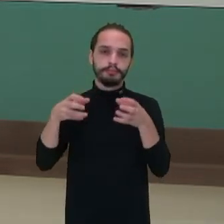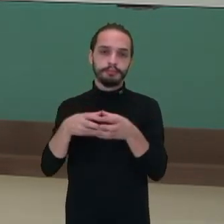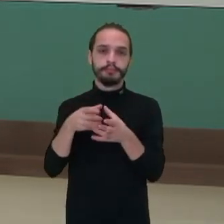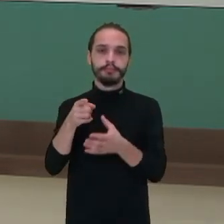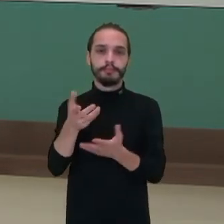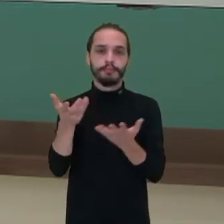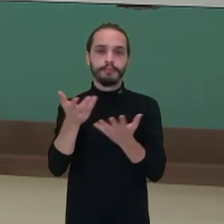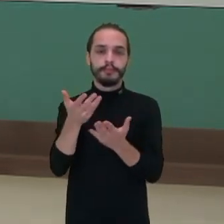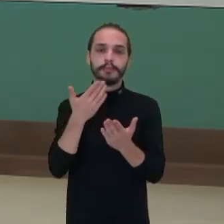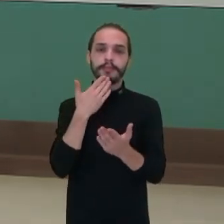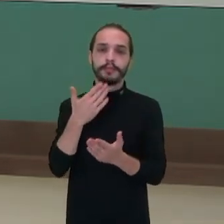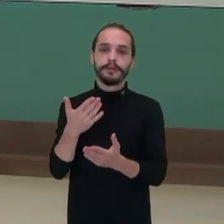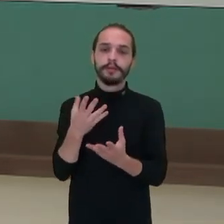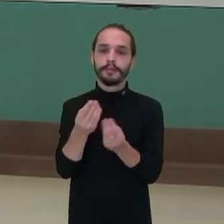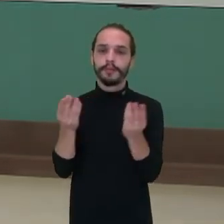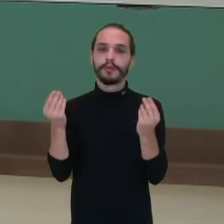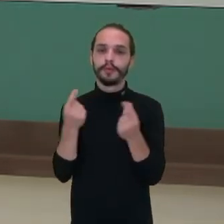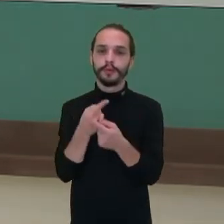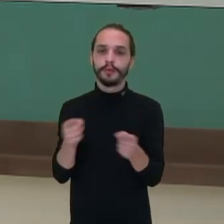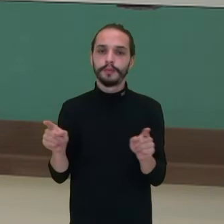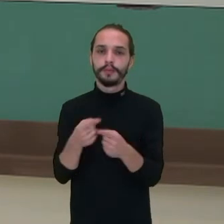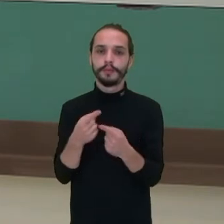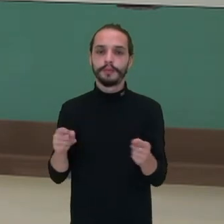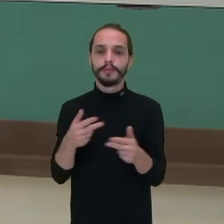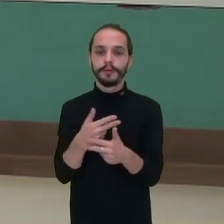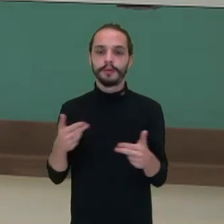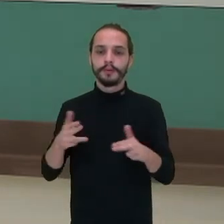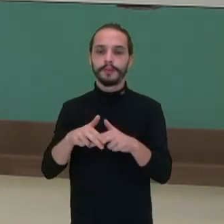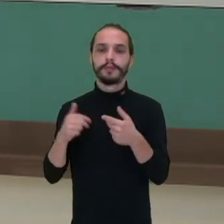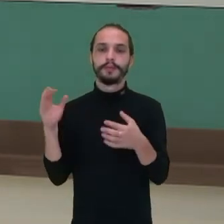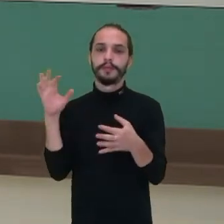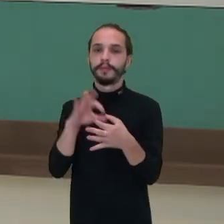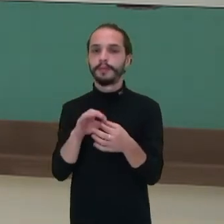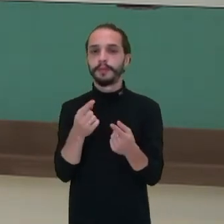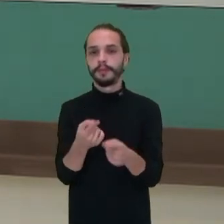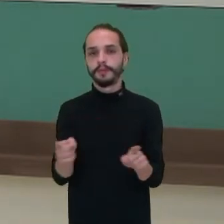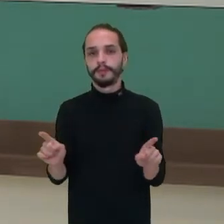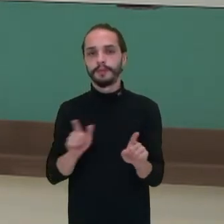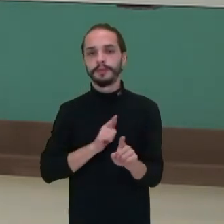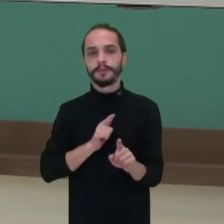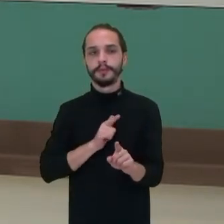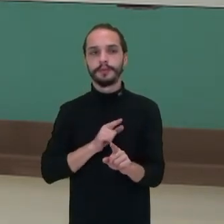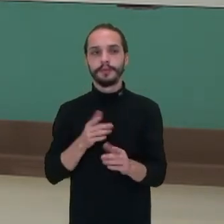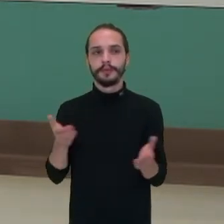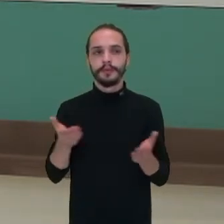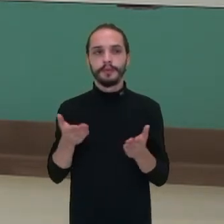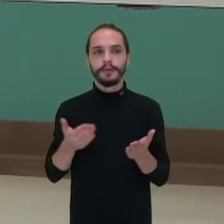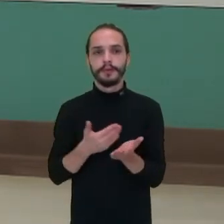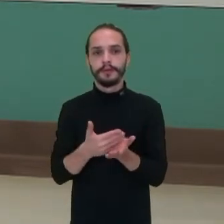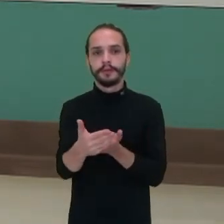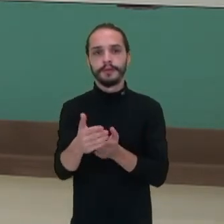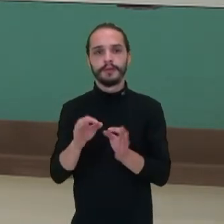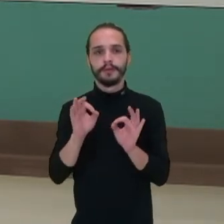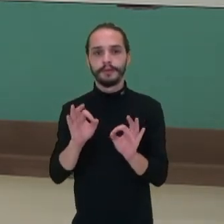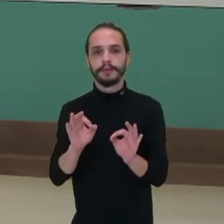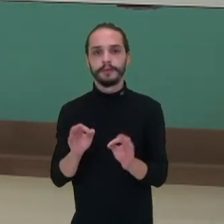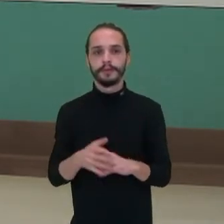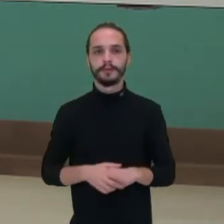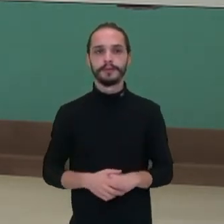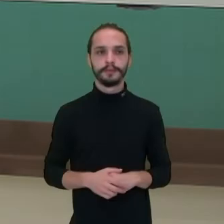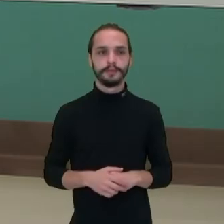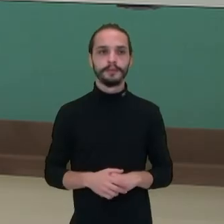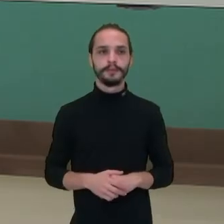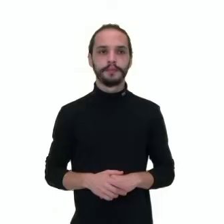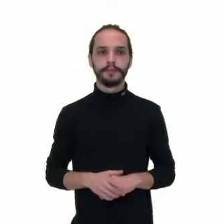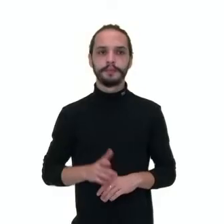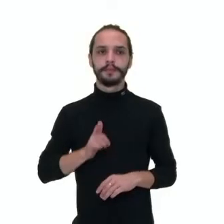muito o assunto religioso. Então, por isso, essa orquestra de câmara que está tendo agora, que é uma orquestra pequena, ela está trazendo essa forma de toque. Então,